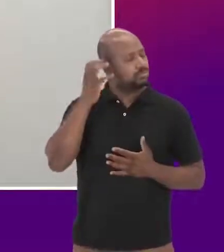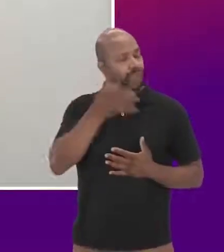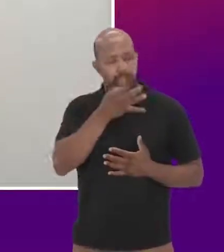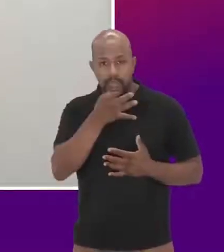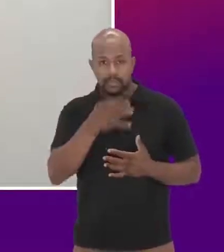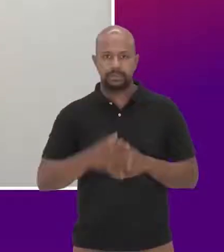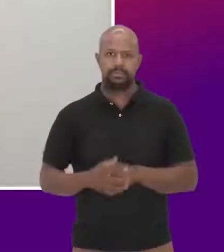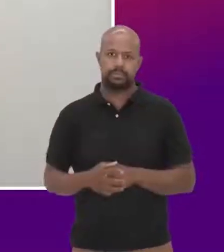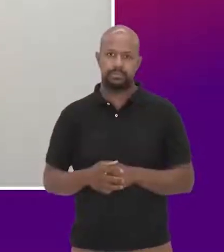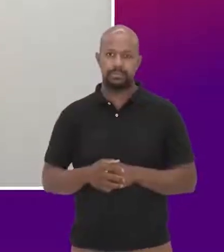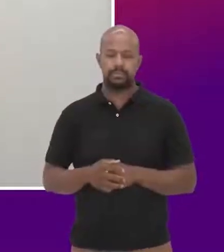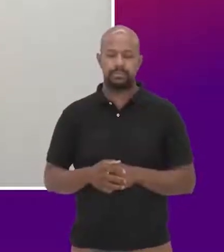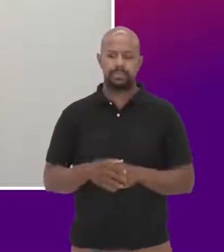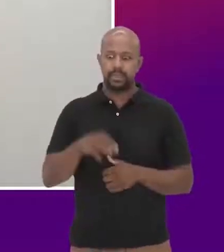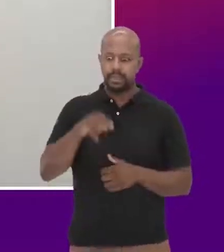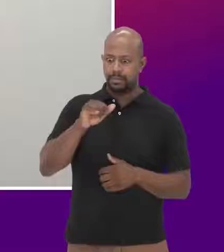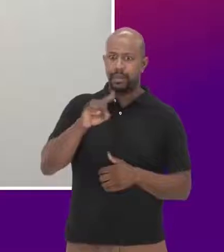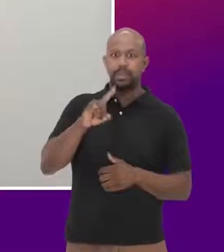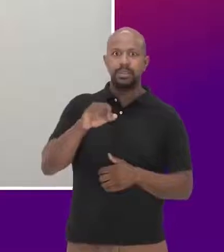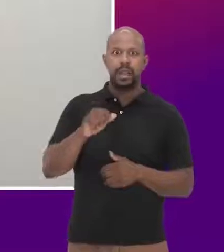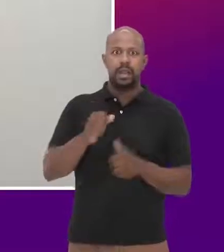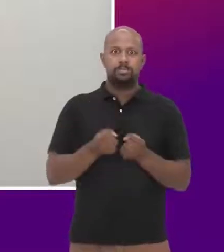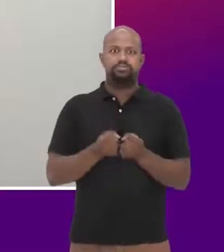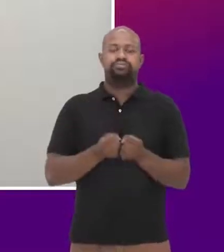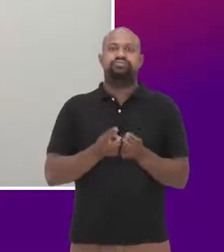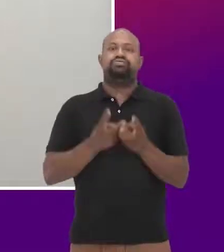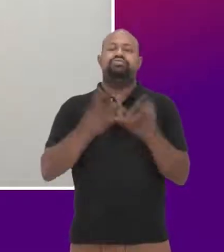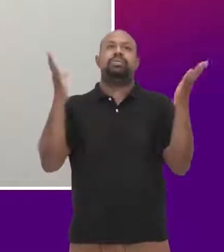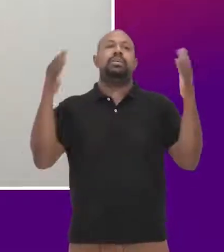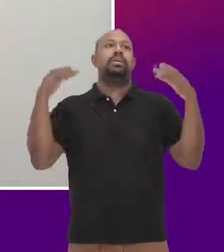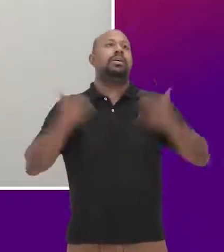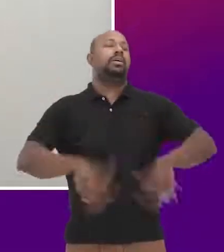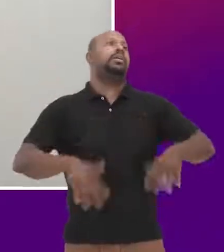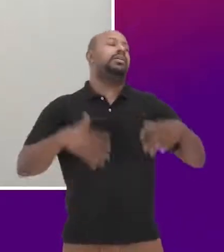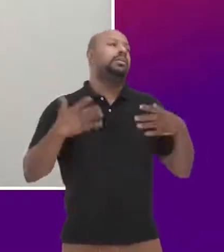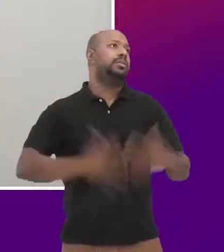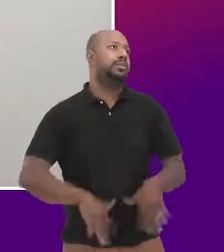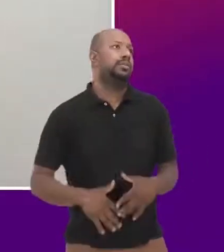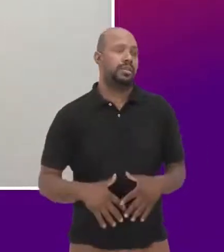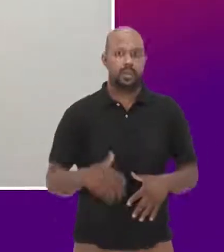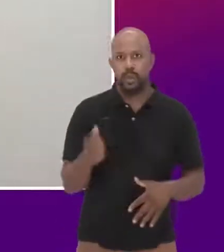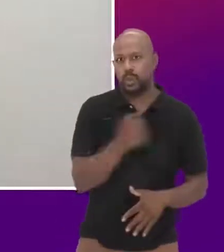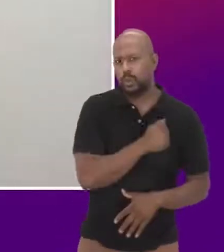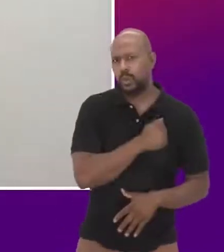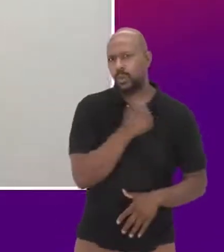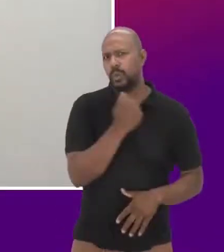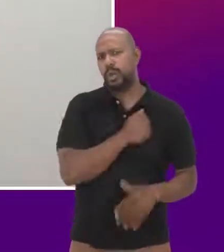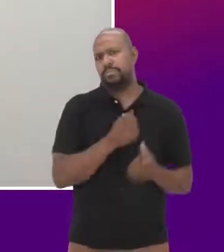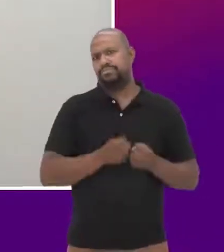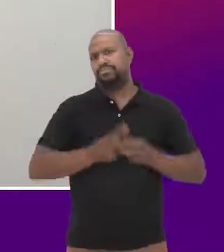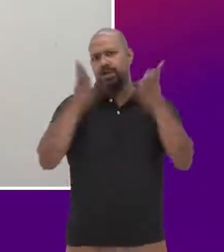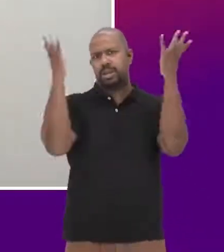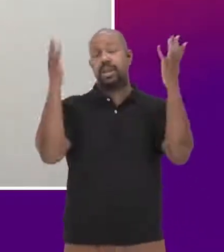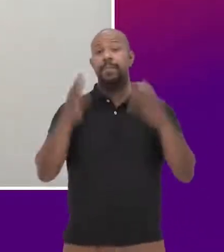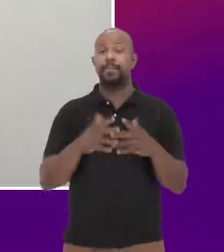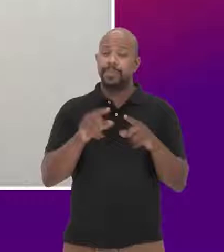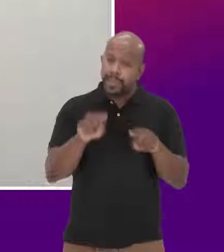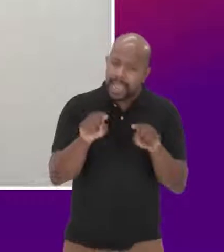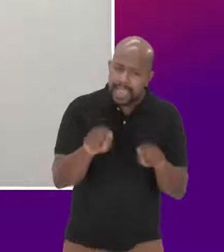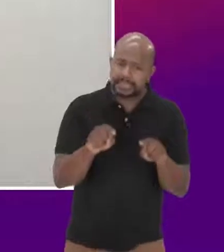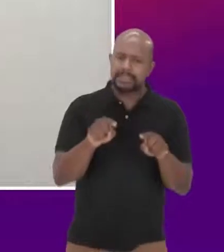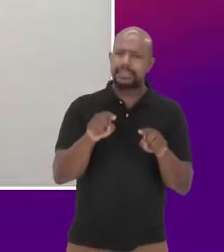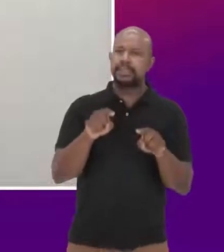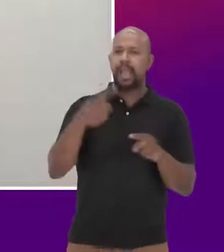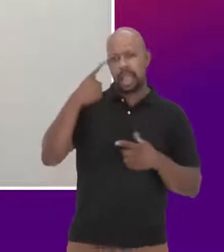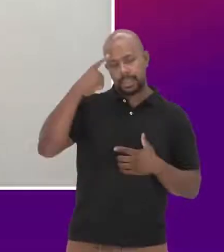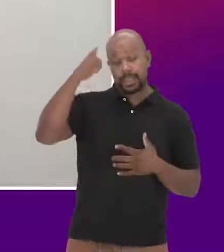As mídias se multiplicaram nos últimos anos de uma maneira gigantesca, então essa